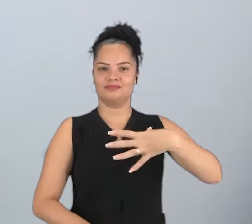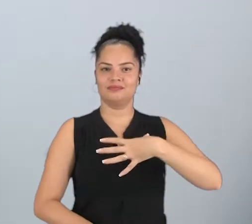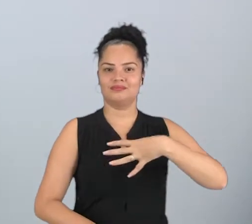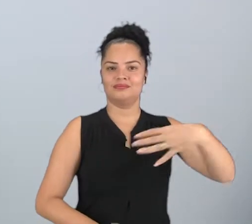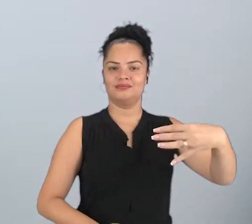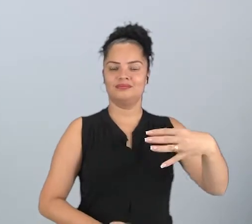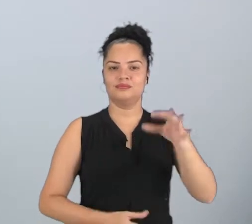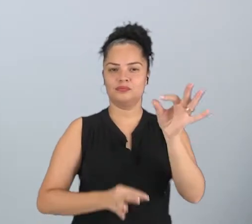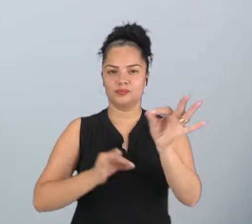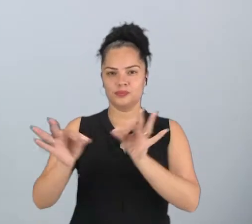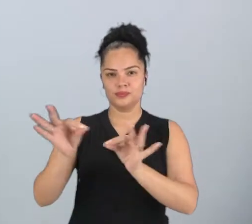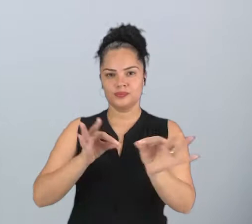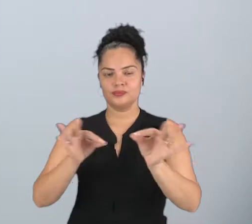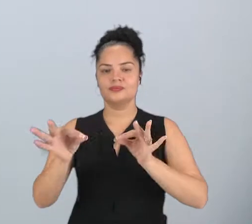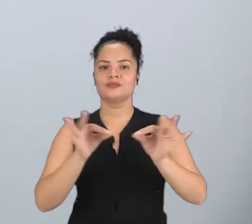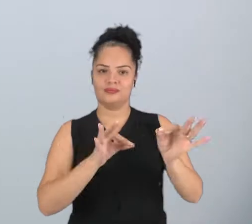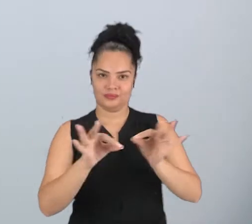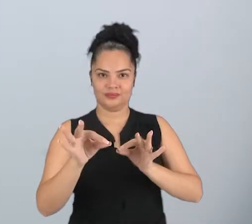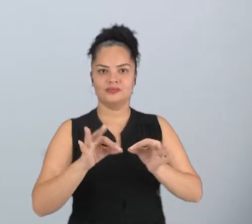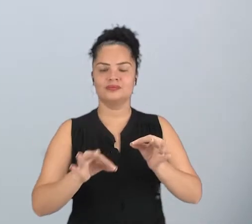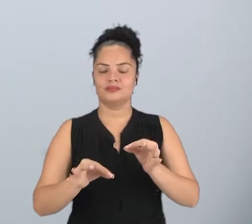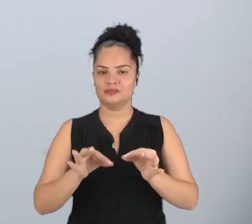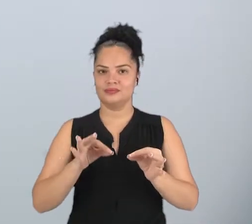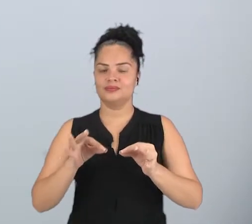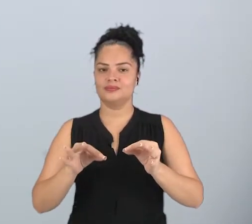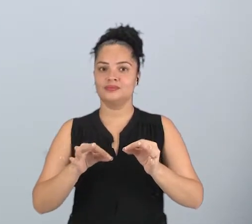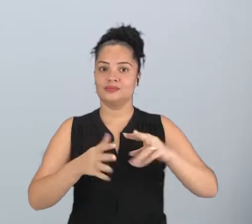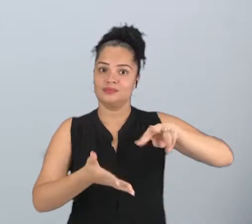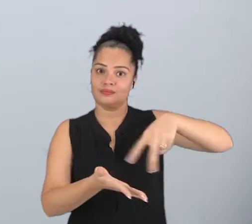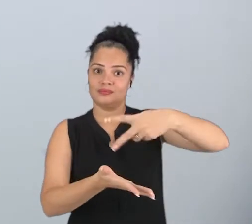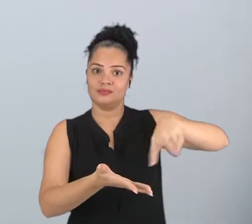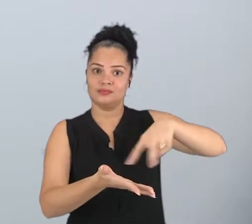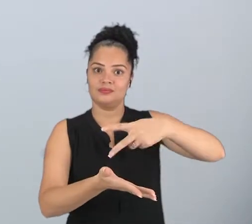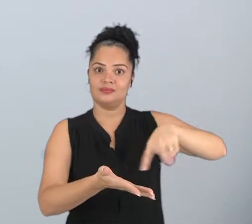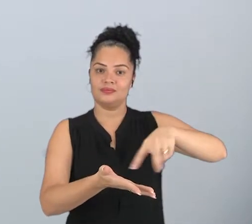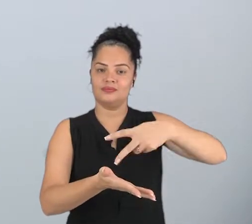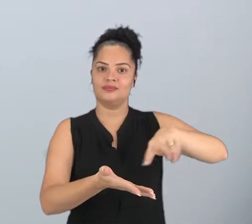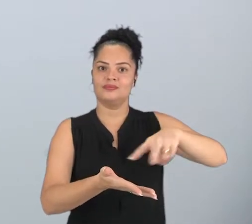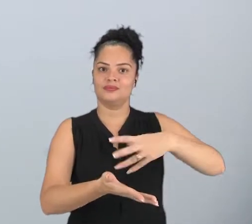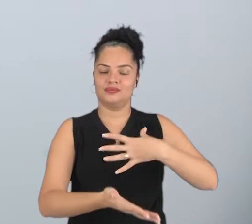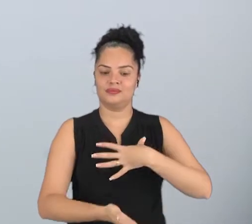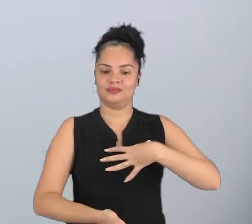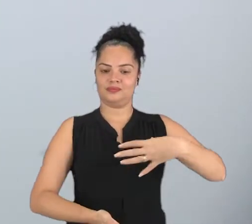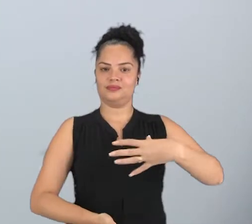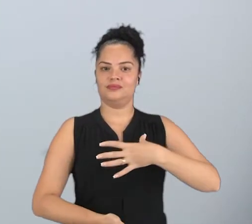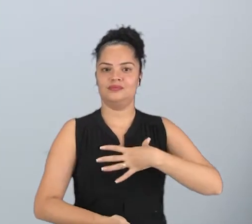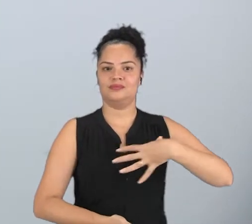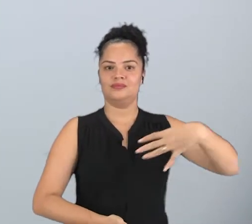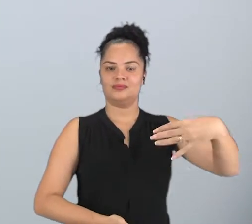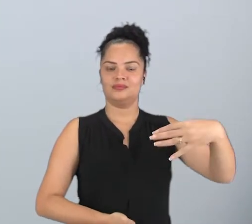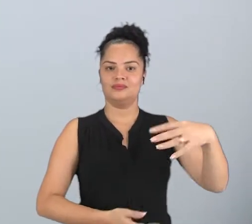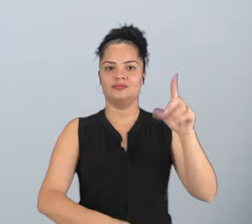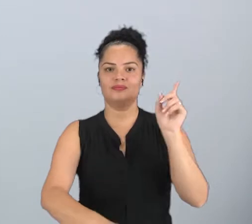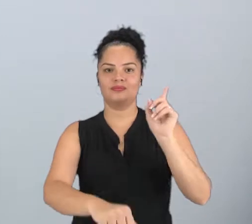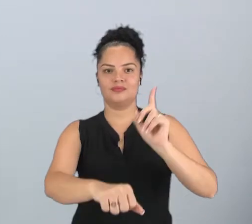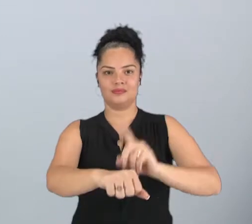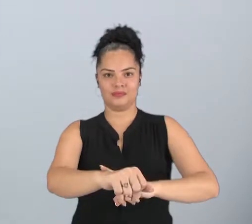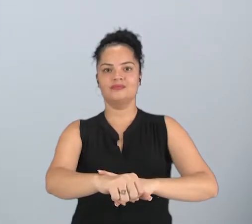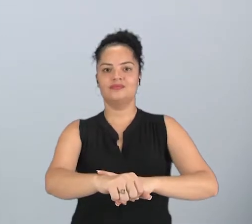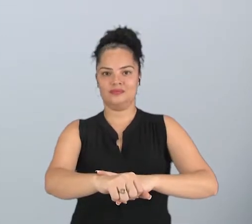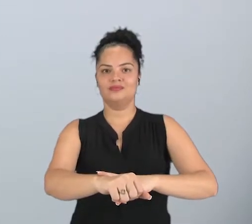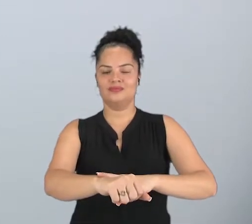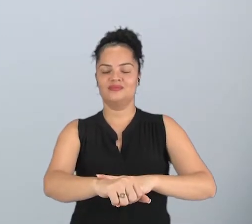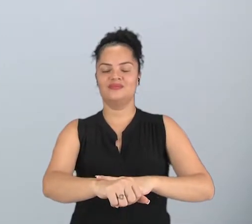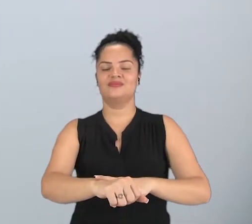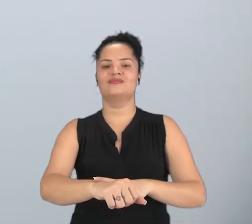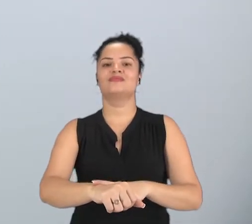previamente determinados, né, que é chamadas coreografias, e eu também tenho aquelas danças, aqueles movimentos que são